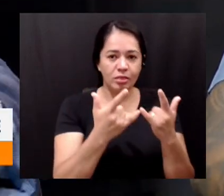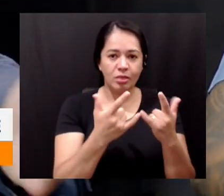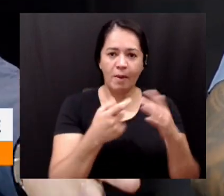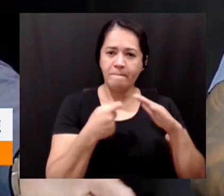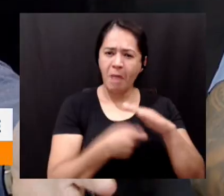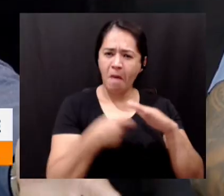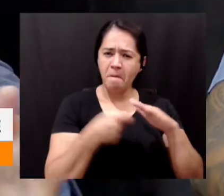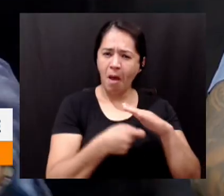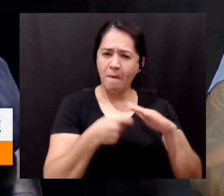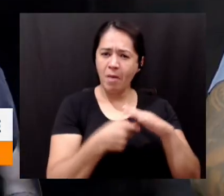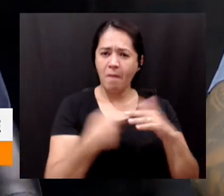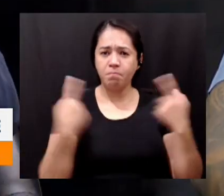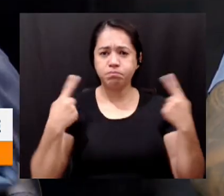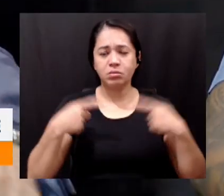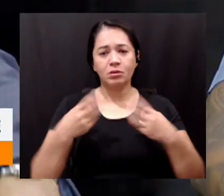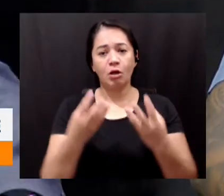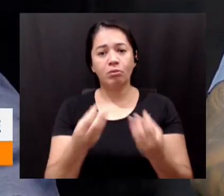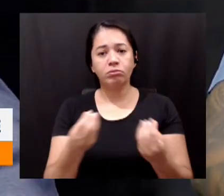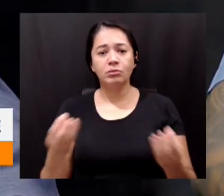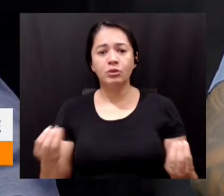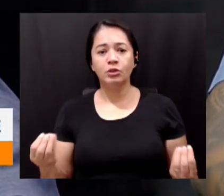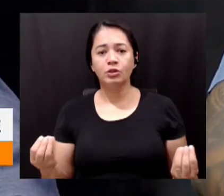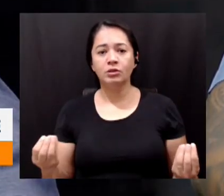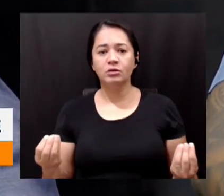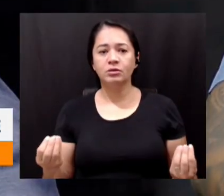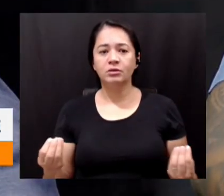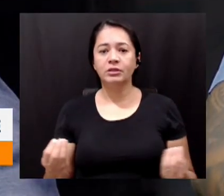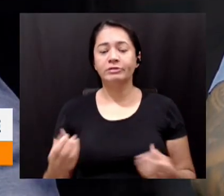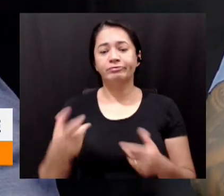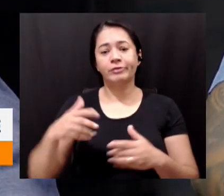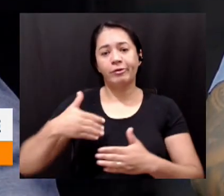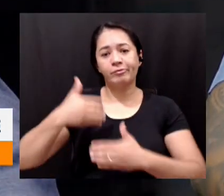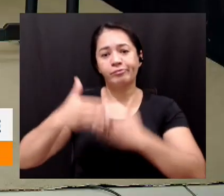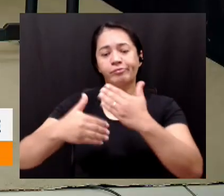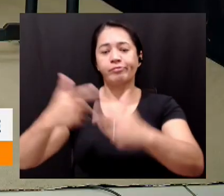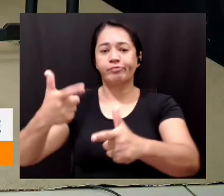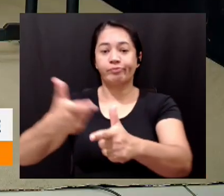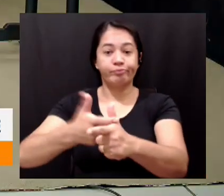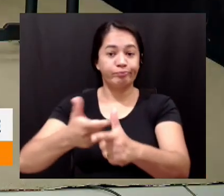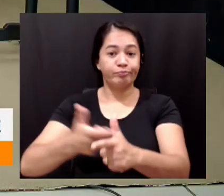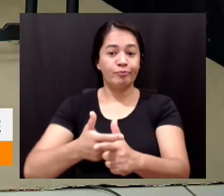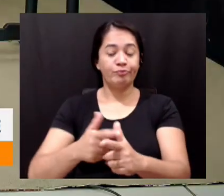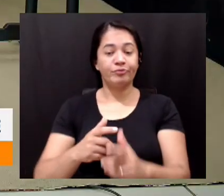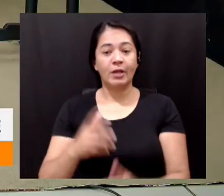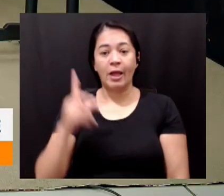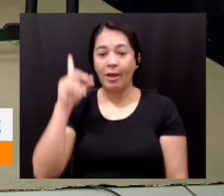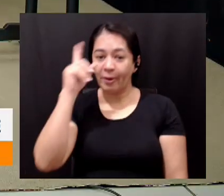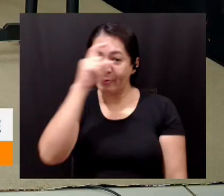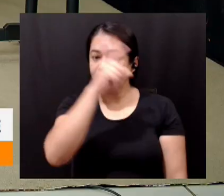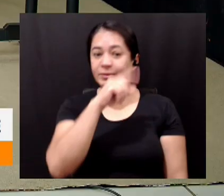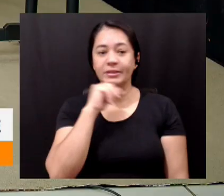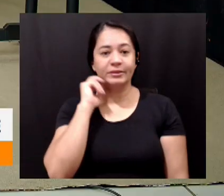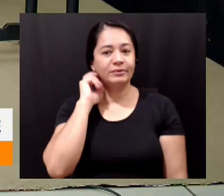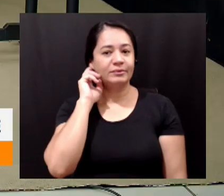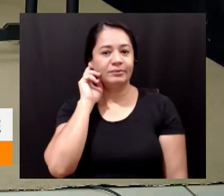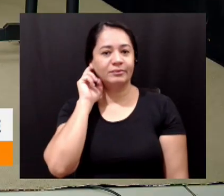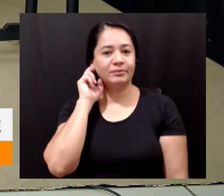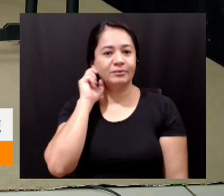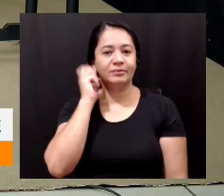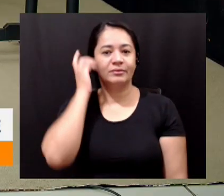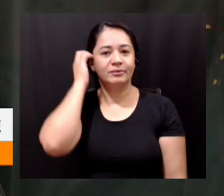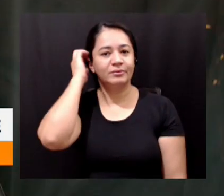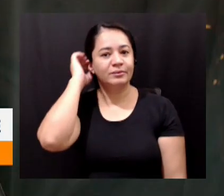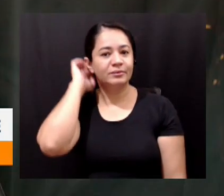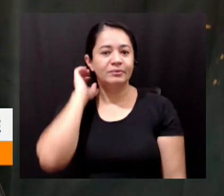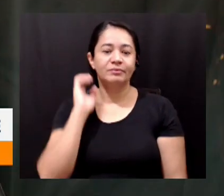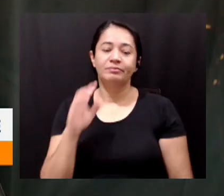como nós já mencionamos aqui, vai se endividar demais, né. É delicada situação, viu? É uma Muito situação... delicada essa situação. E você